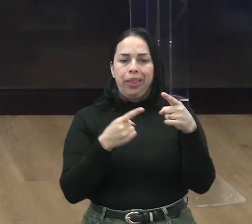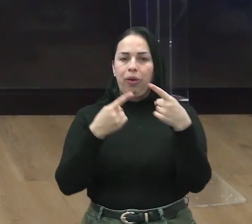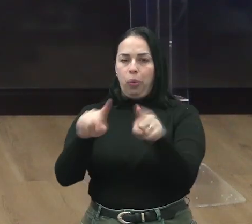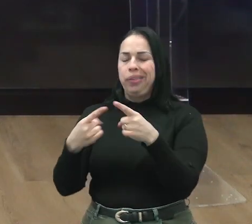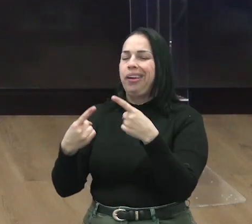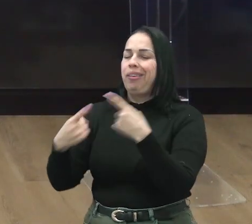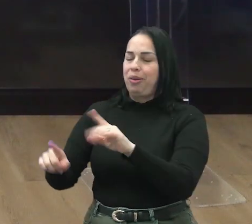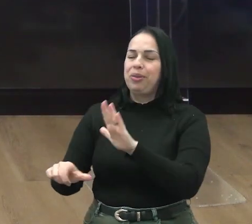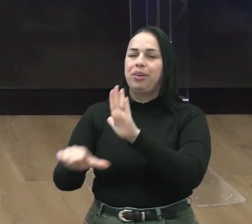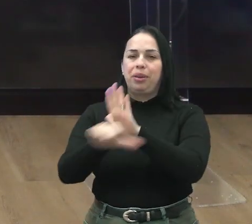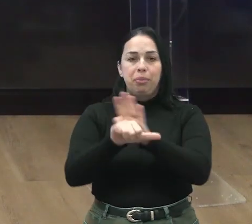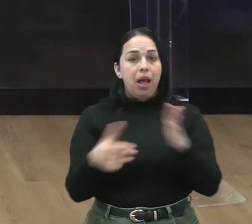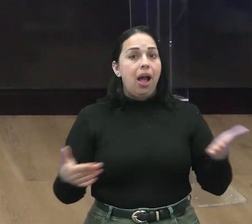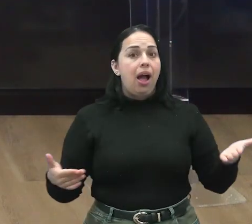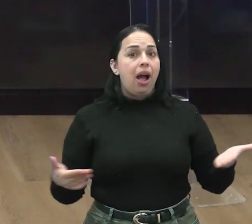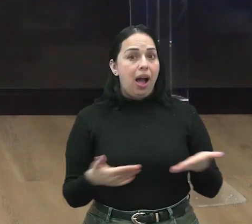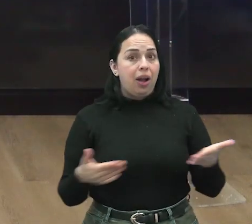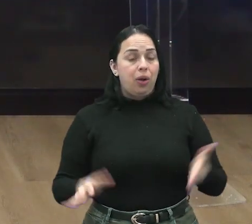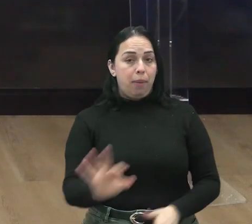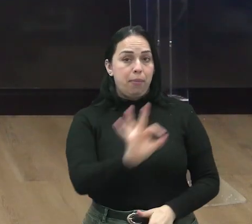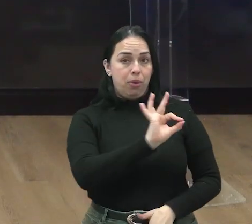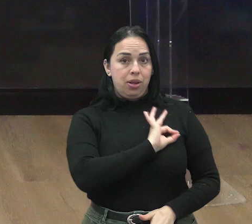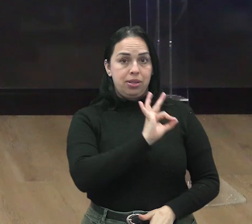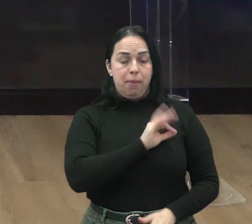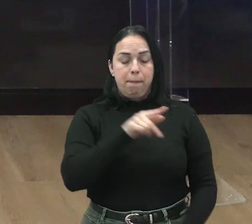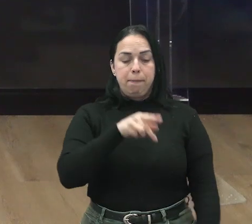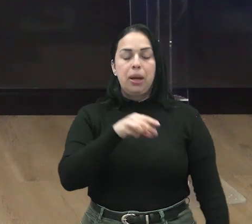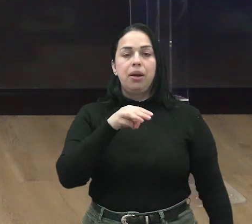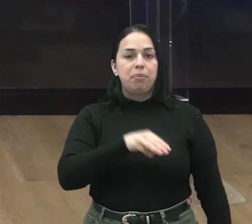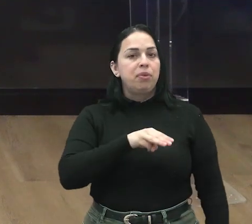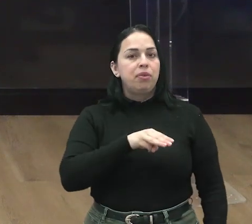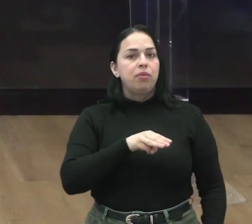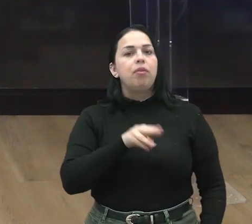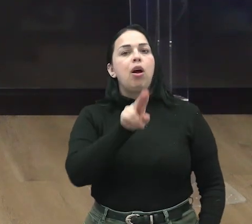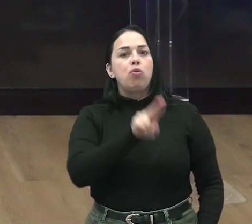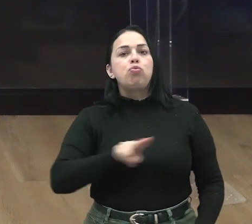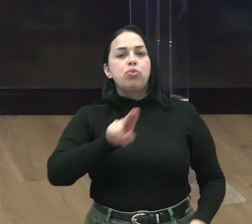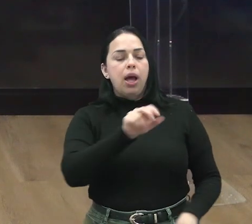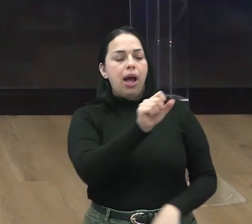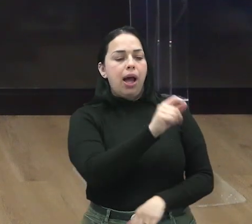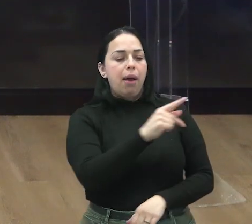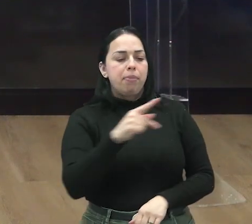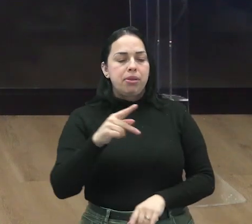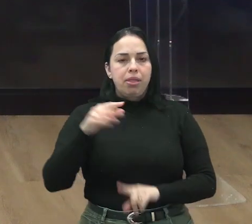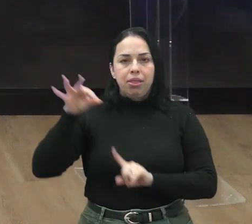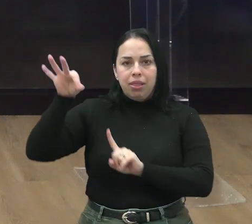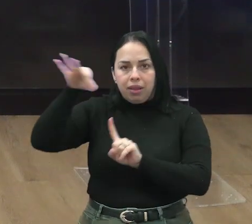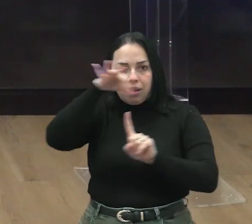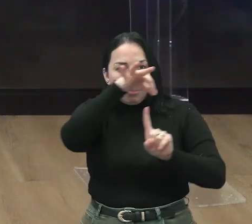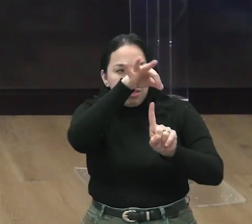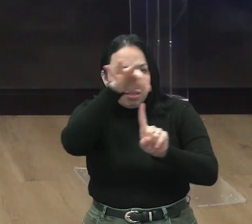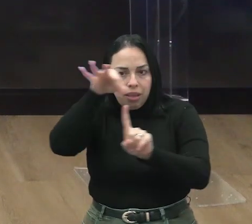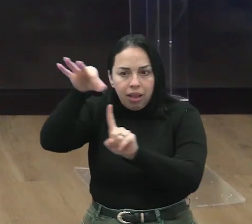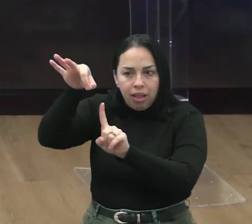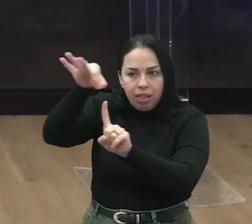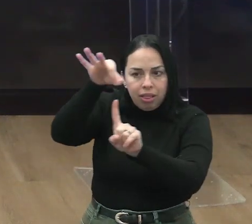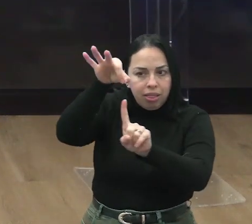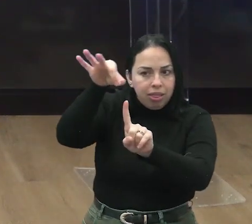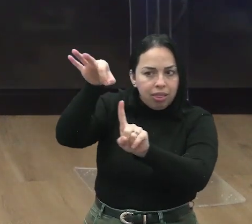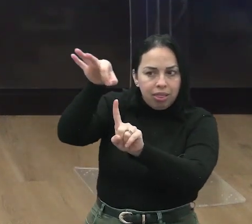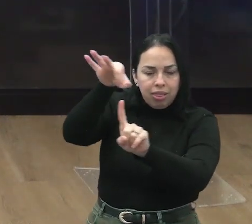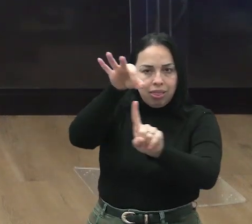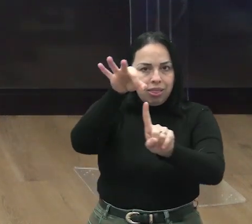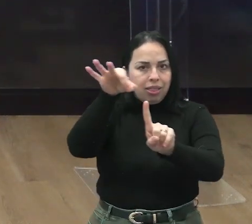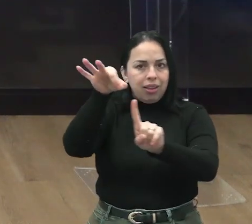a criminalidade. Agora, a Polícia Militar vai usar um aplicativo de localização para